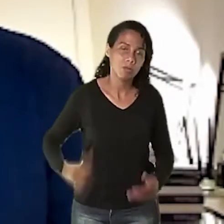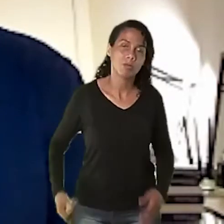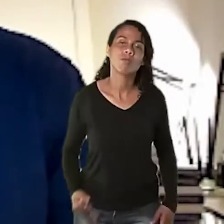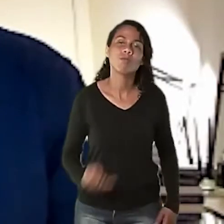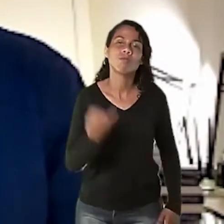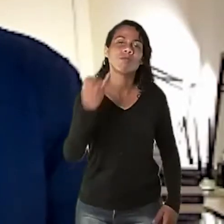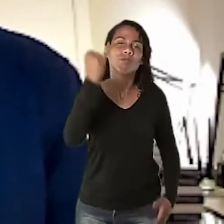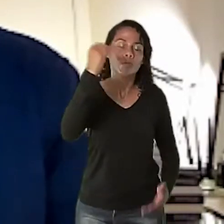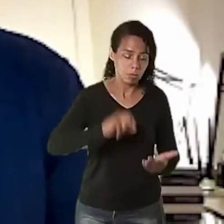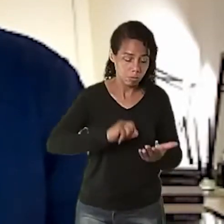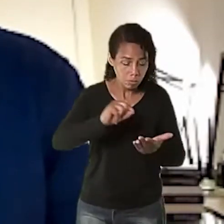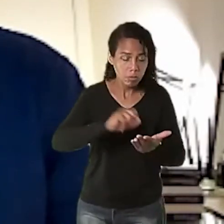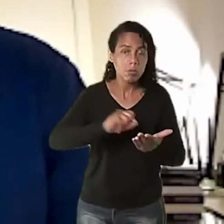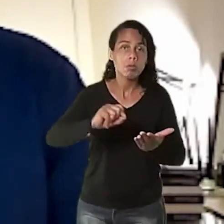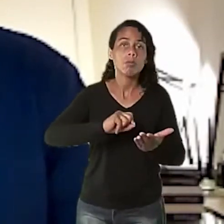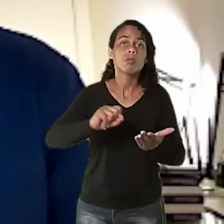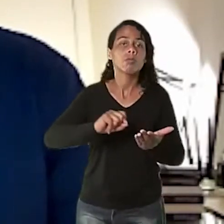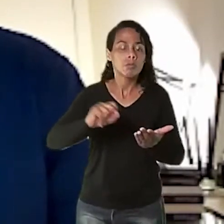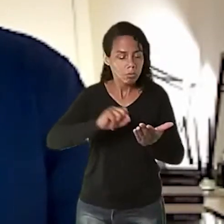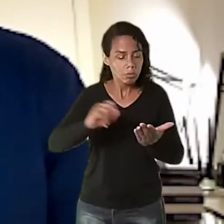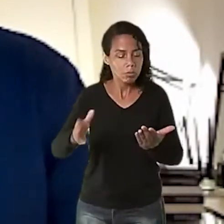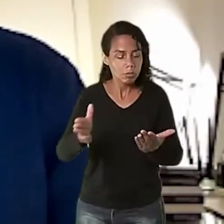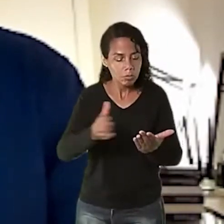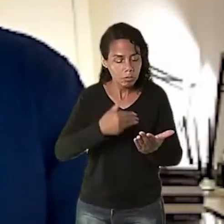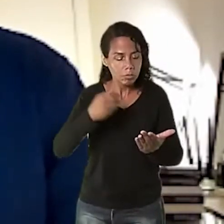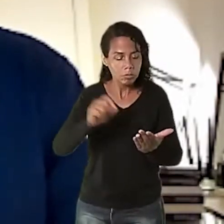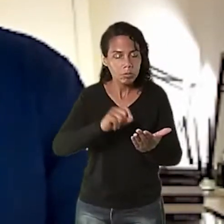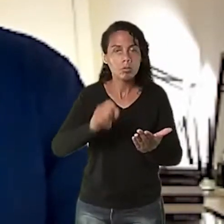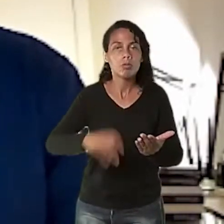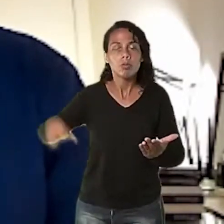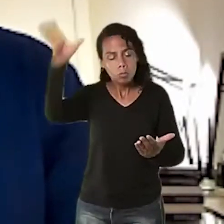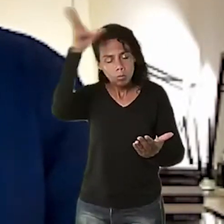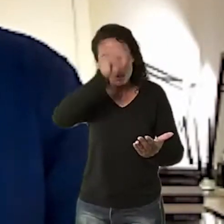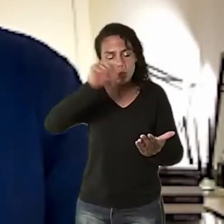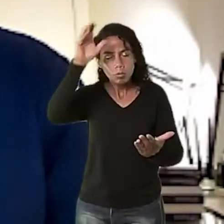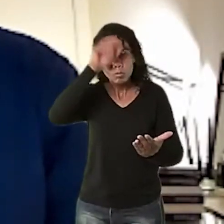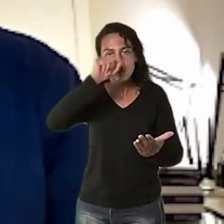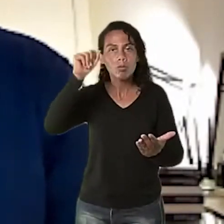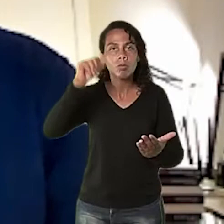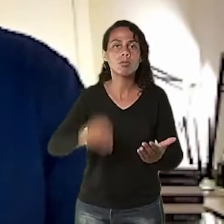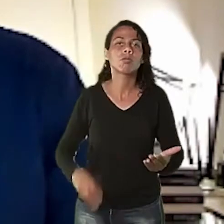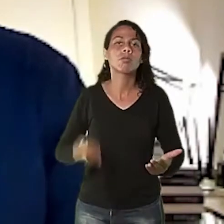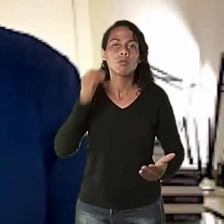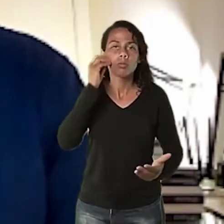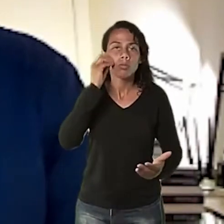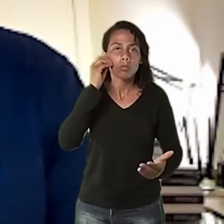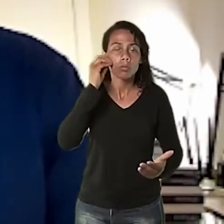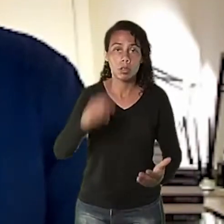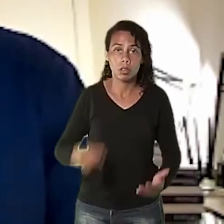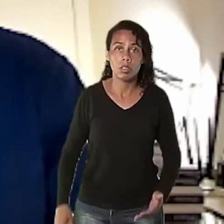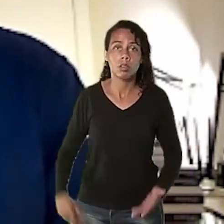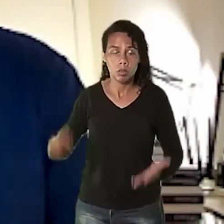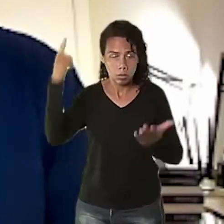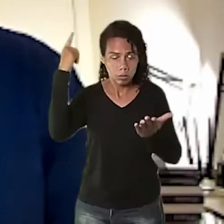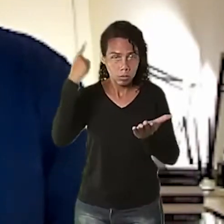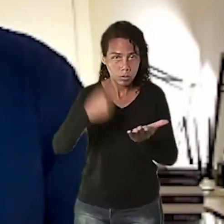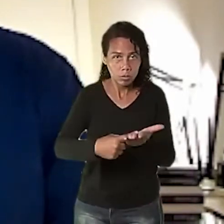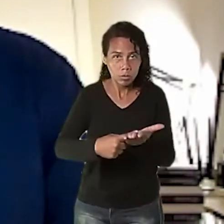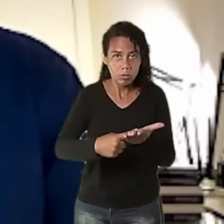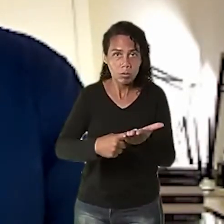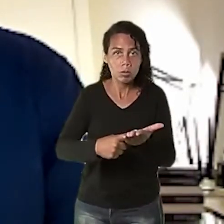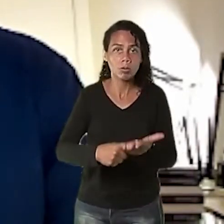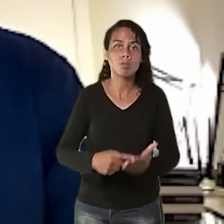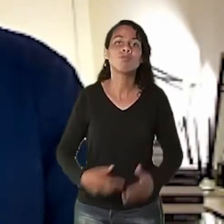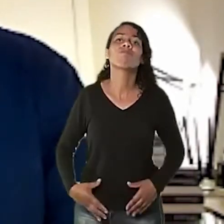mesmos móveis e as mesmas cadeiras. E eu, quando eu recebi esse convite, eu encarei isso